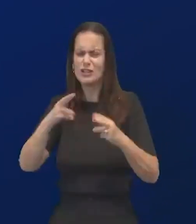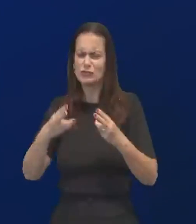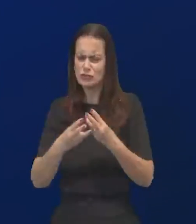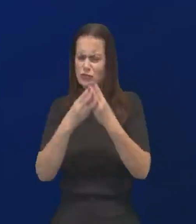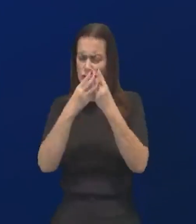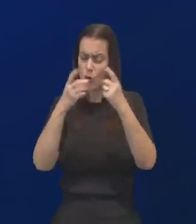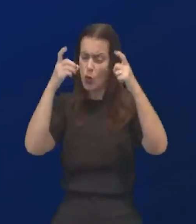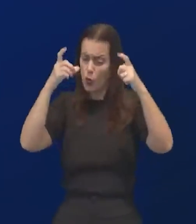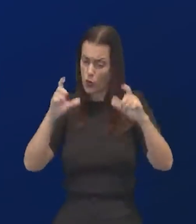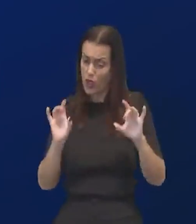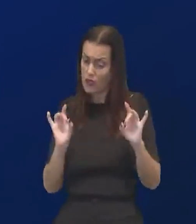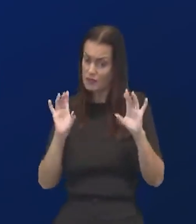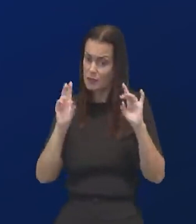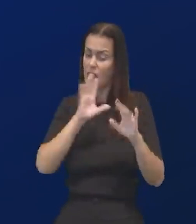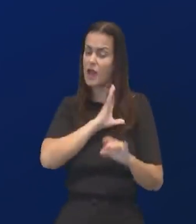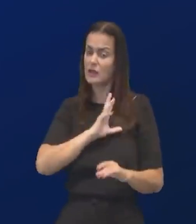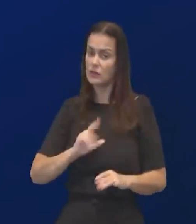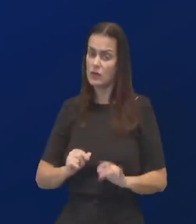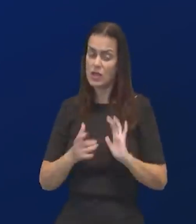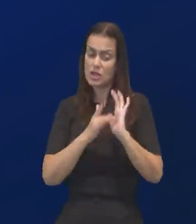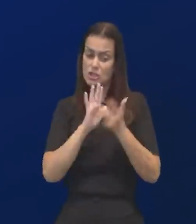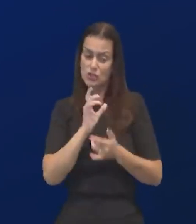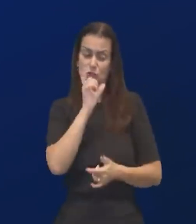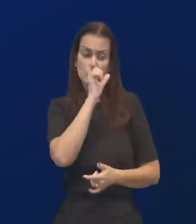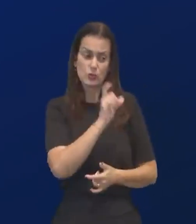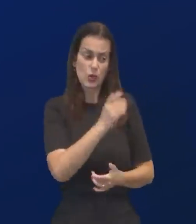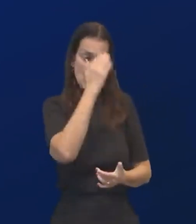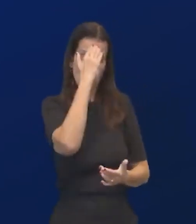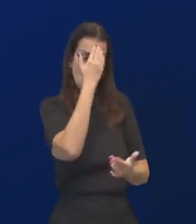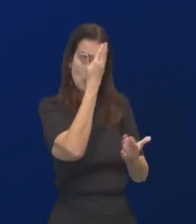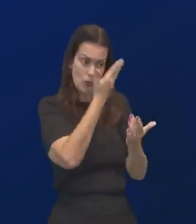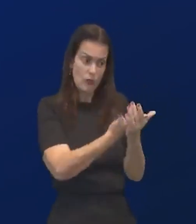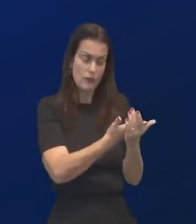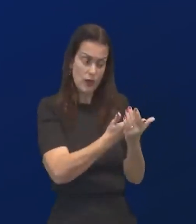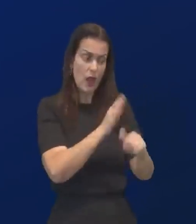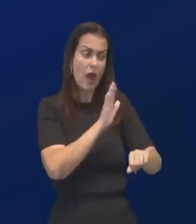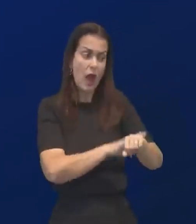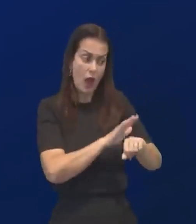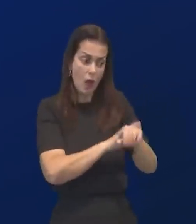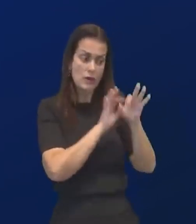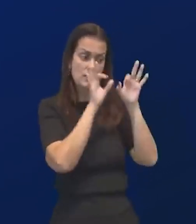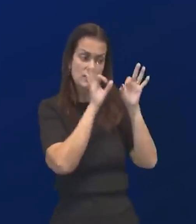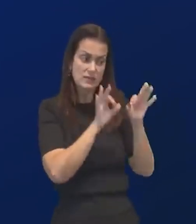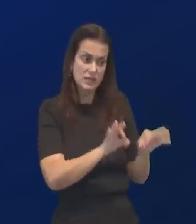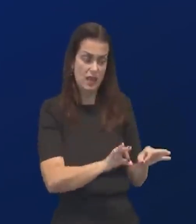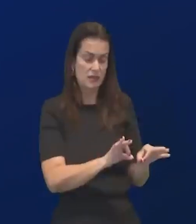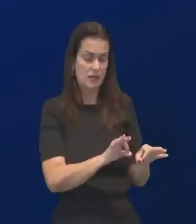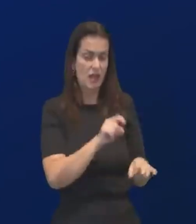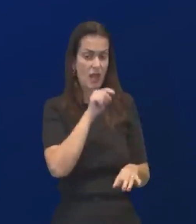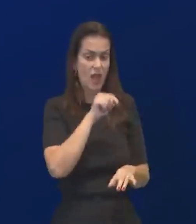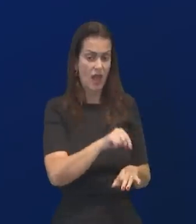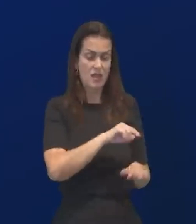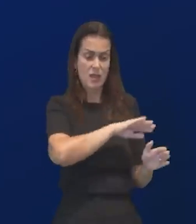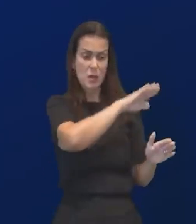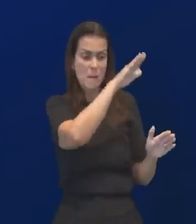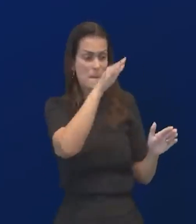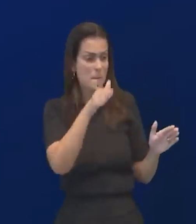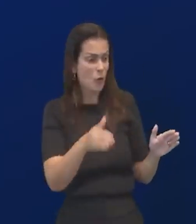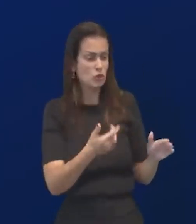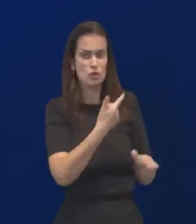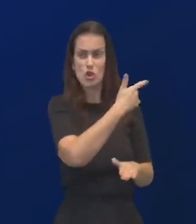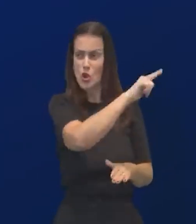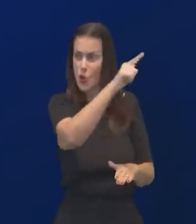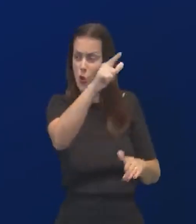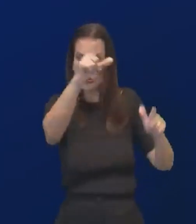deve adorar. Disse-lhe Jesus: mulher, crê-me, a hora vem em que nem neste monte, nem